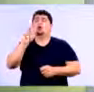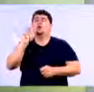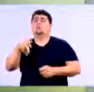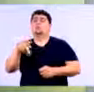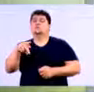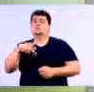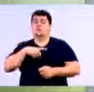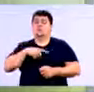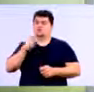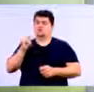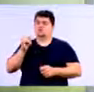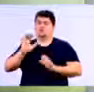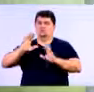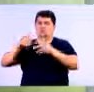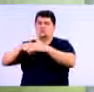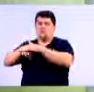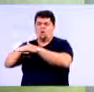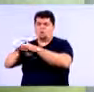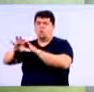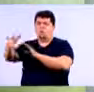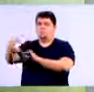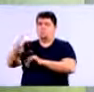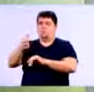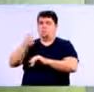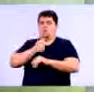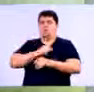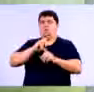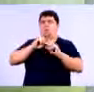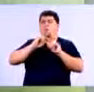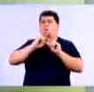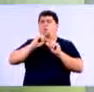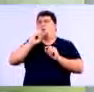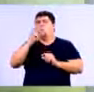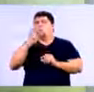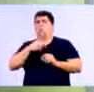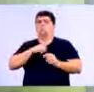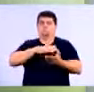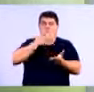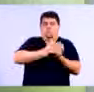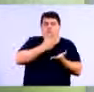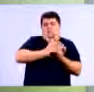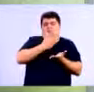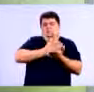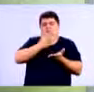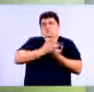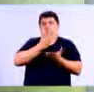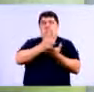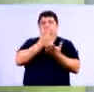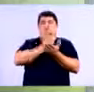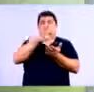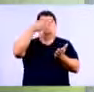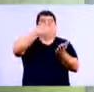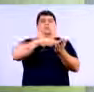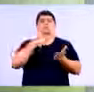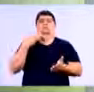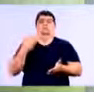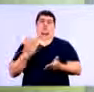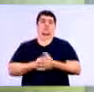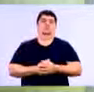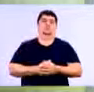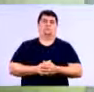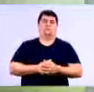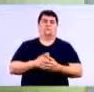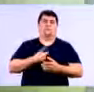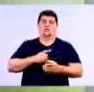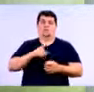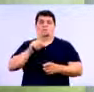aquele montante ou ainda divide ou dilui isso numa renda mensal vitalícia. Então, assim, é aquela frase bem popular, de grão em